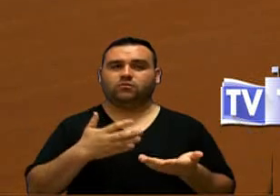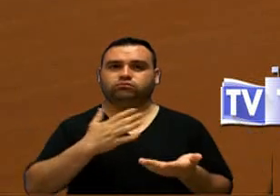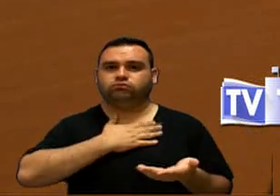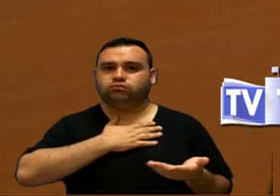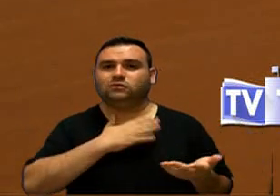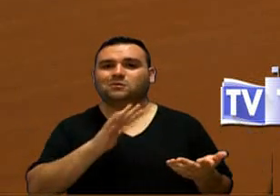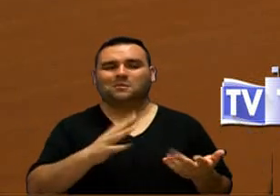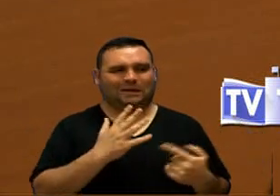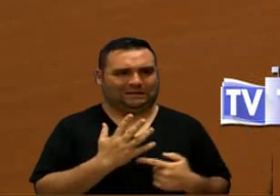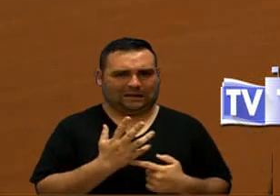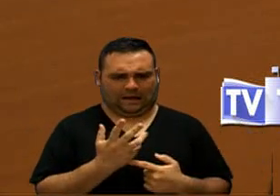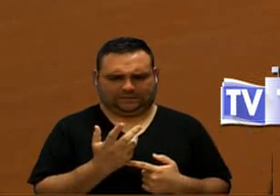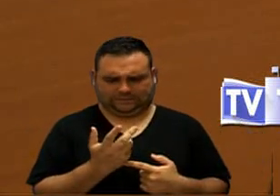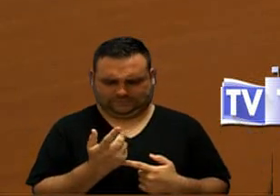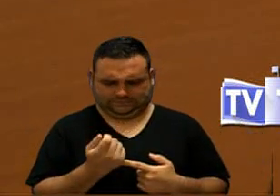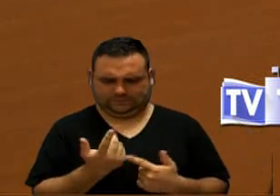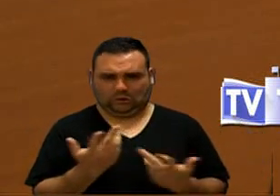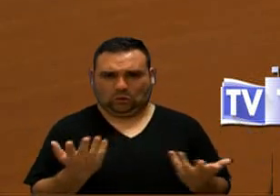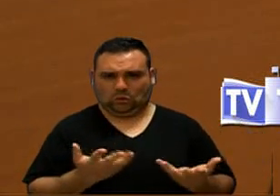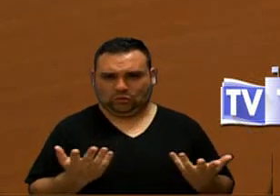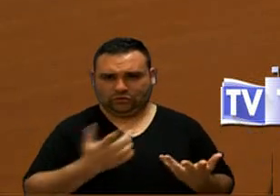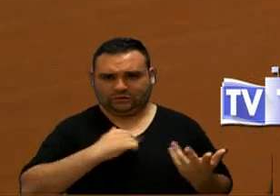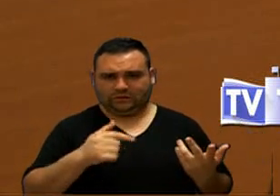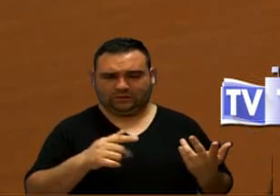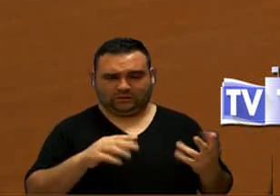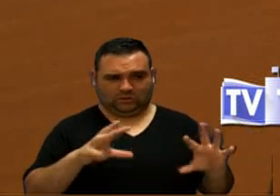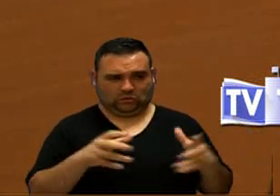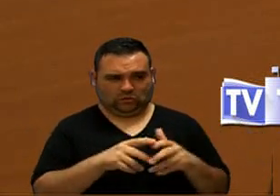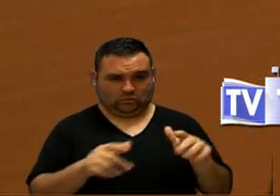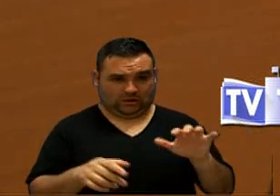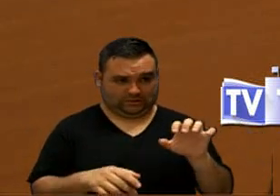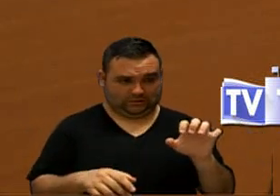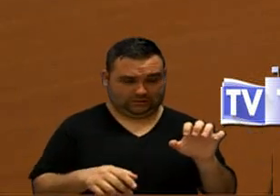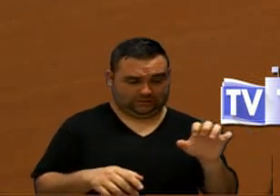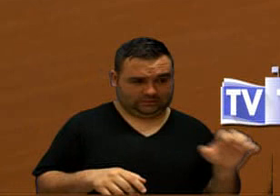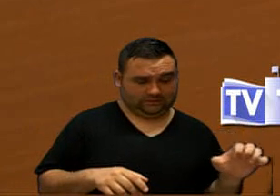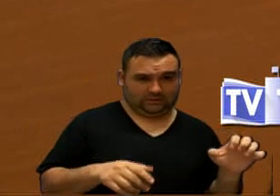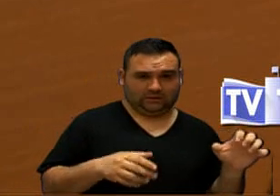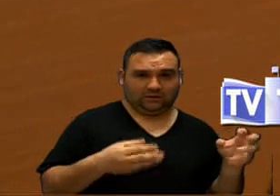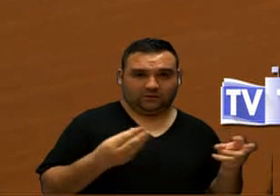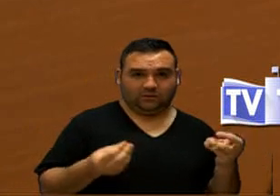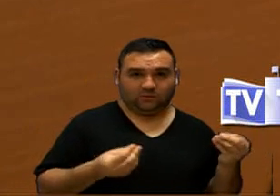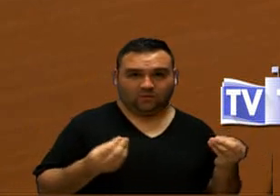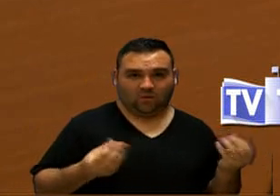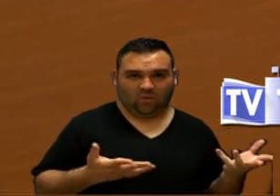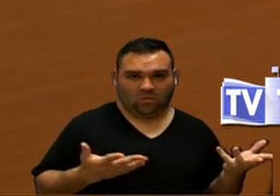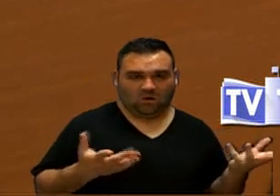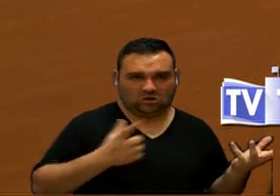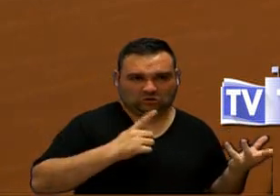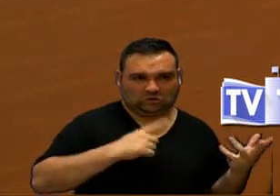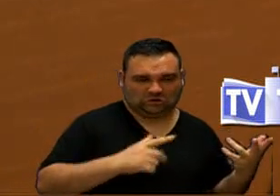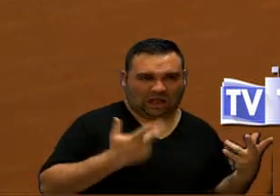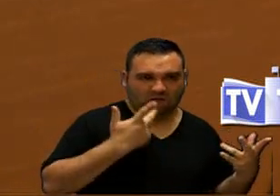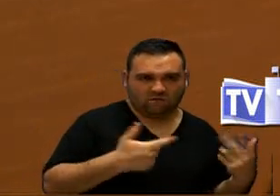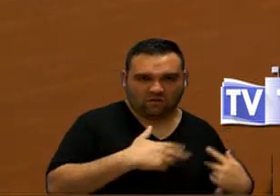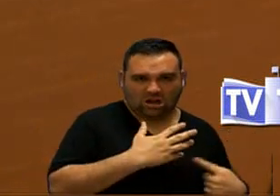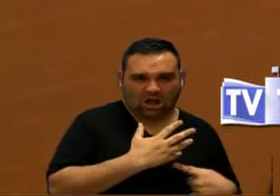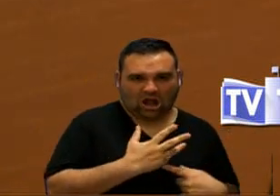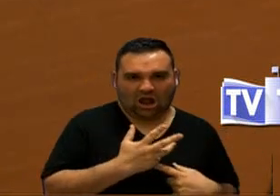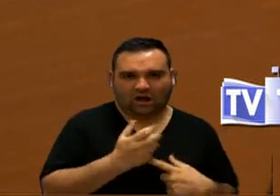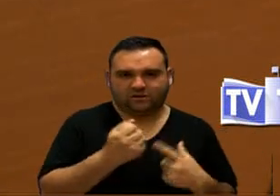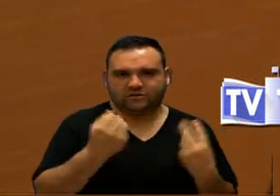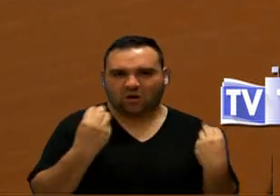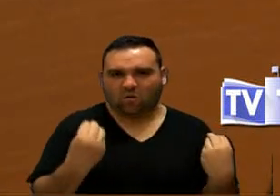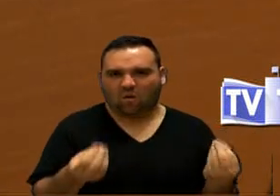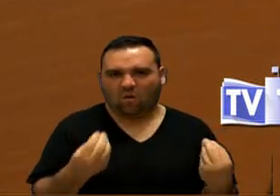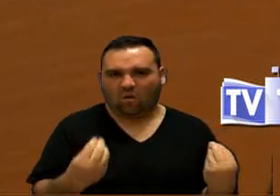favor. Mas artes, do jeito que hoje a esquerda... Meu Deus do céu, o que ele entende por arte, presidente